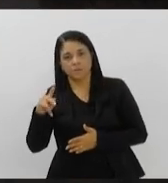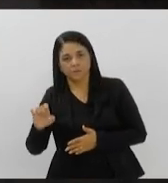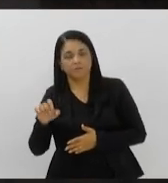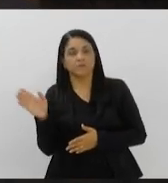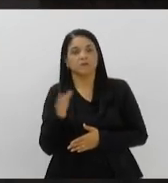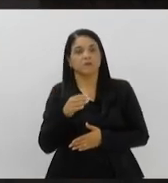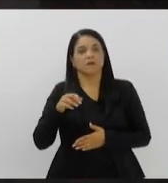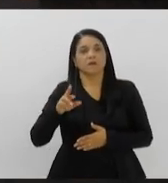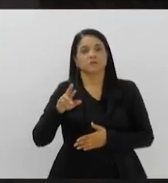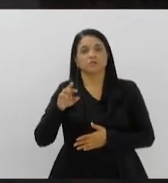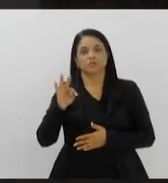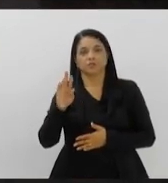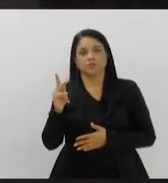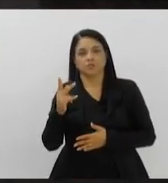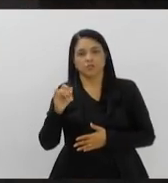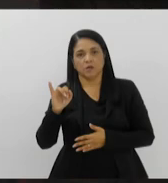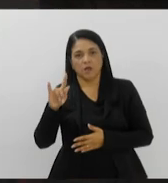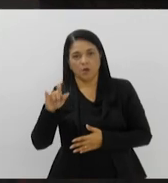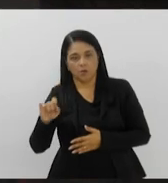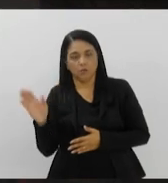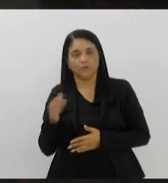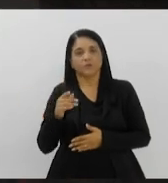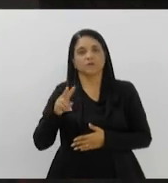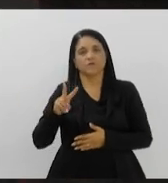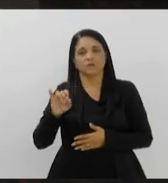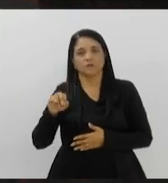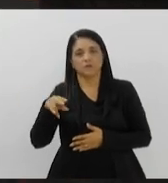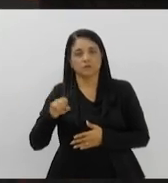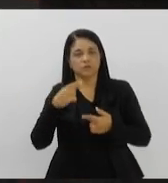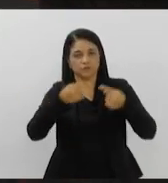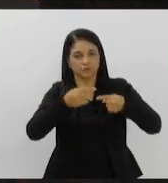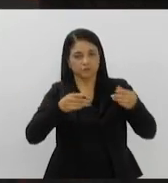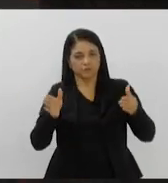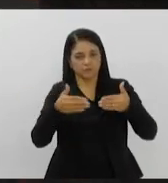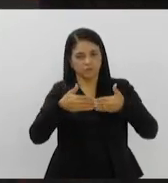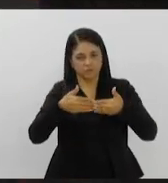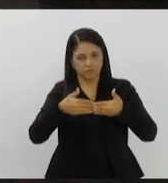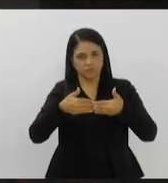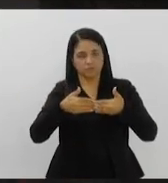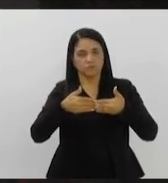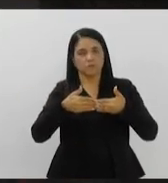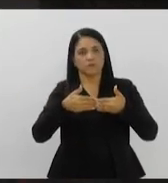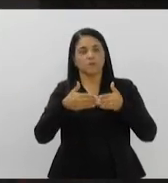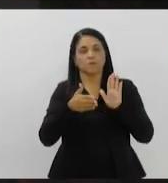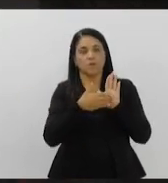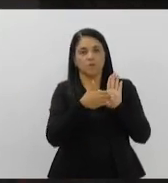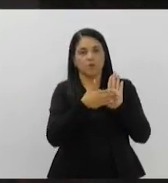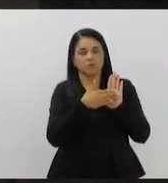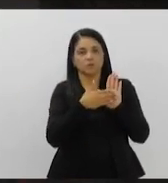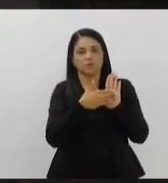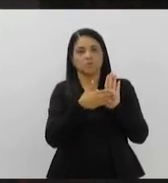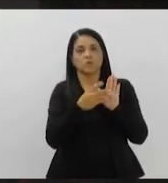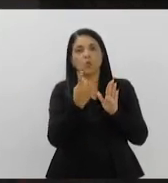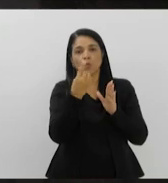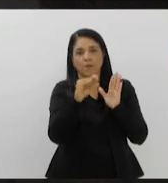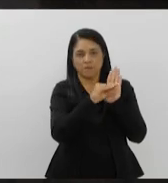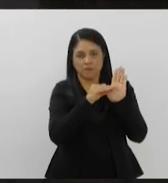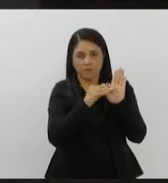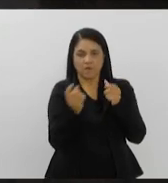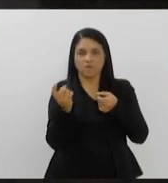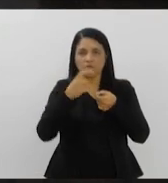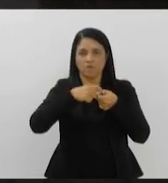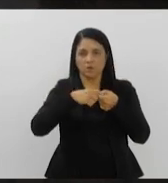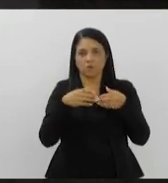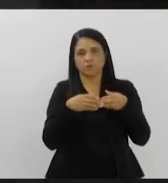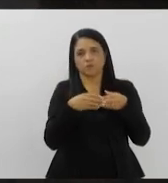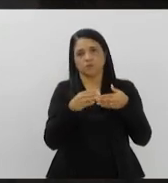e Vinícius Cozzolino. Em discussão, não havendo quem queira discutir, encerrada a discussão, a presente proposta recebeu uma emenda e